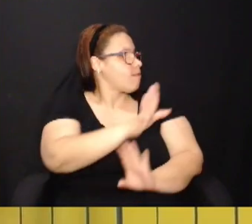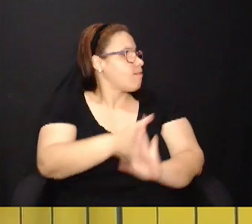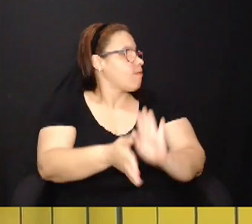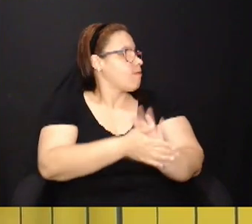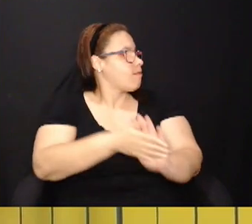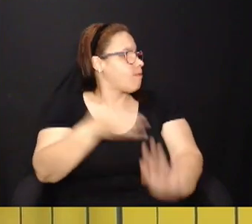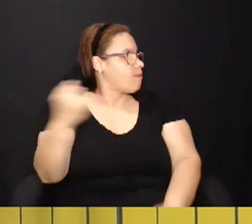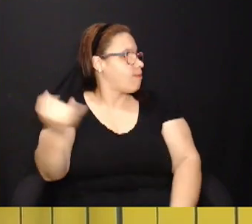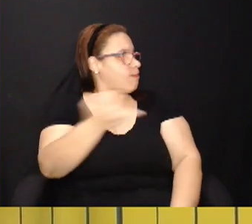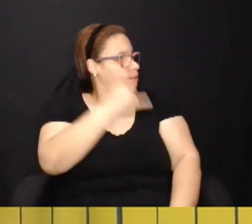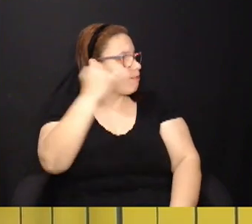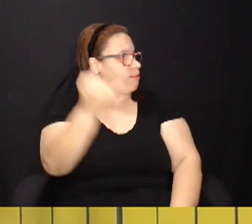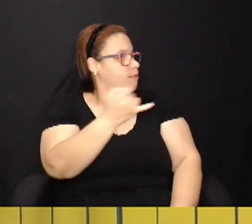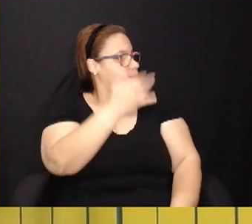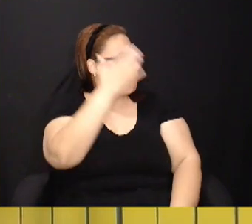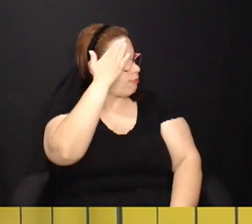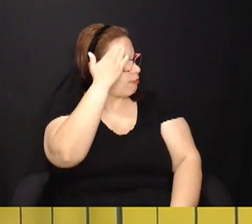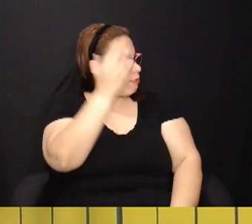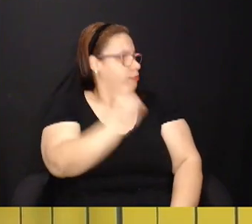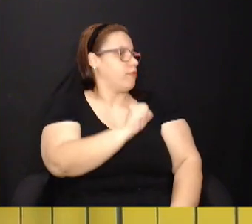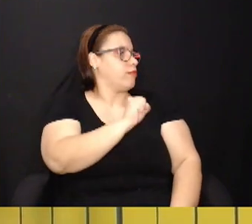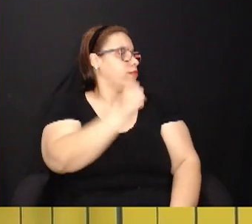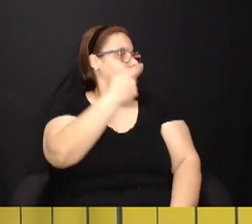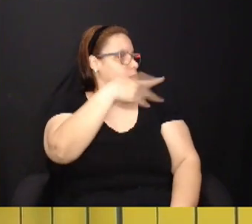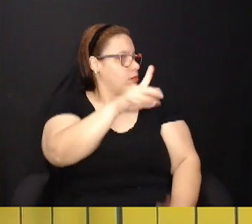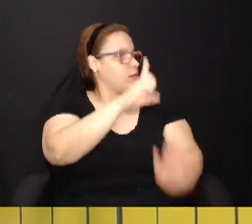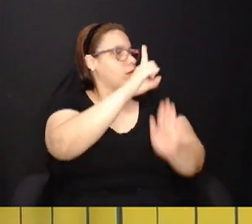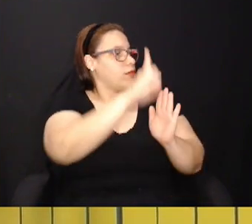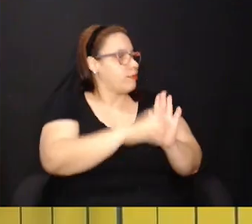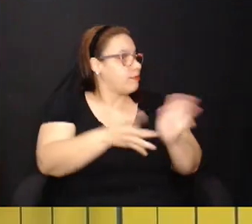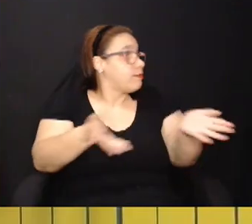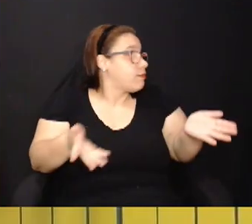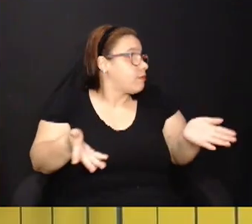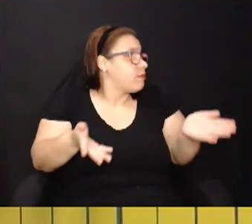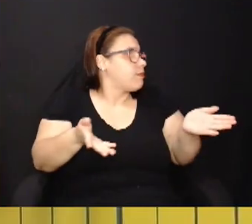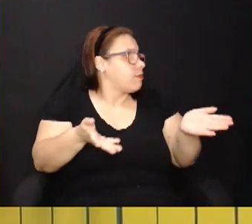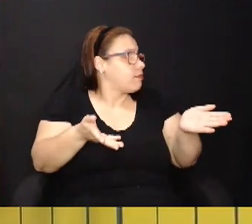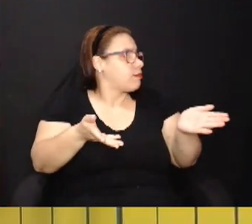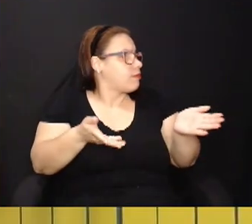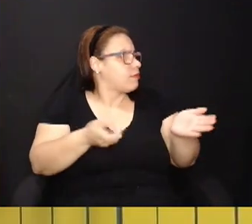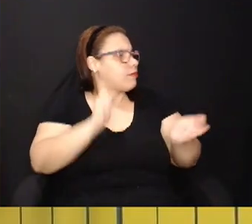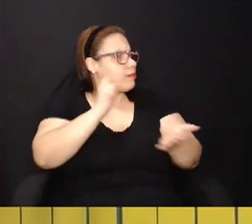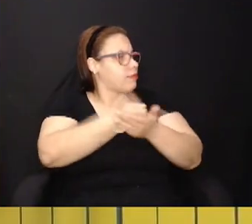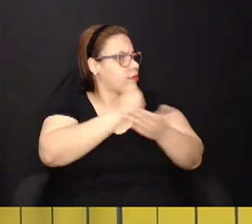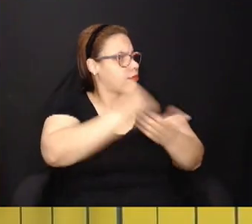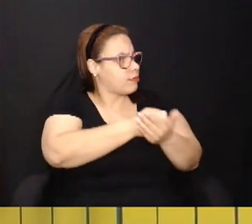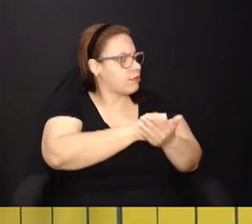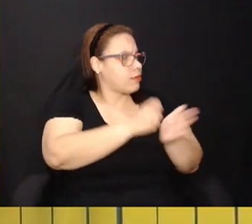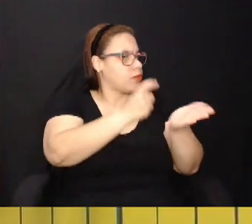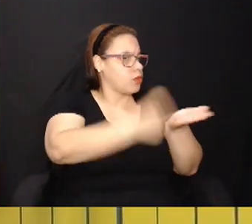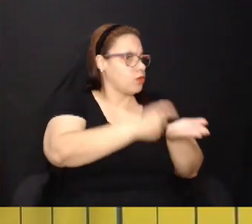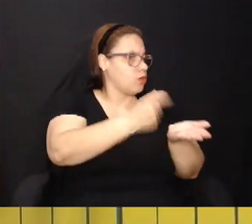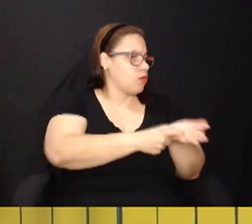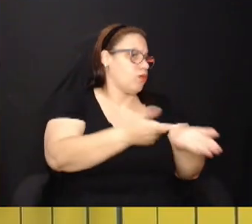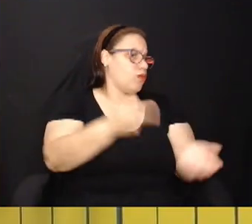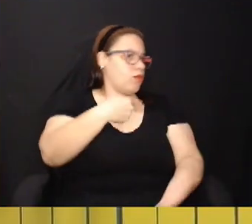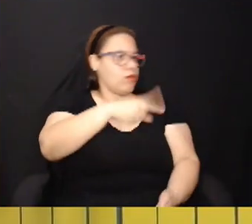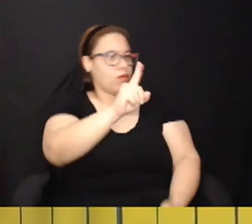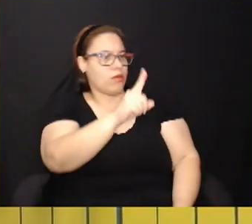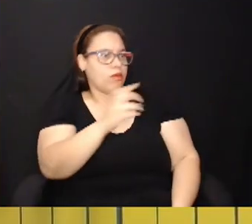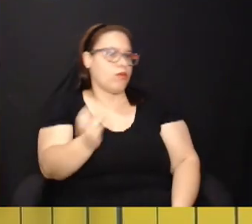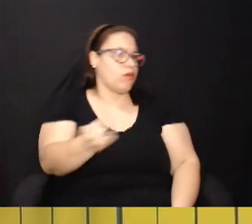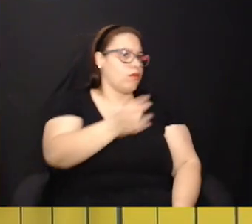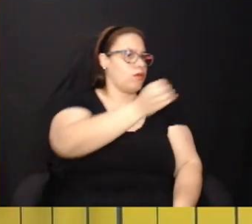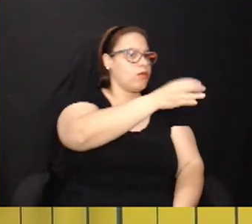demais você saber sobre os seus direitos mediante a compra de passagens, né? Você que vai fazer um voo